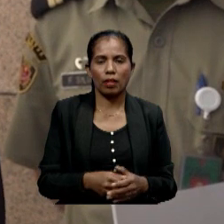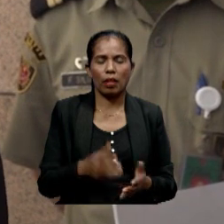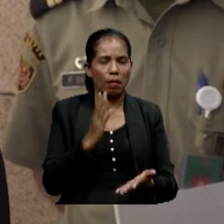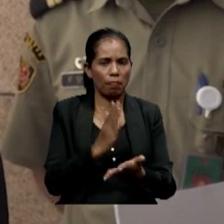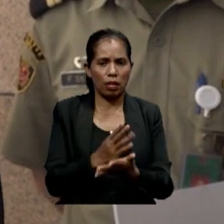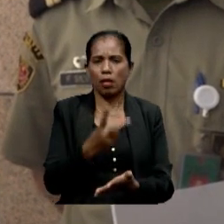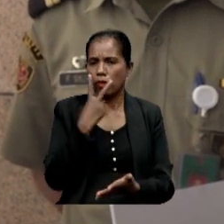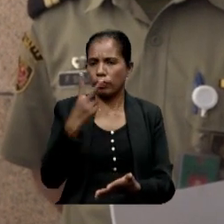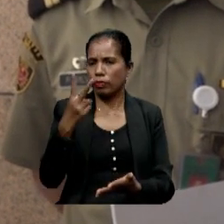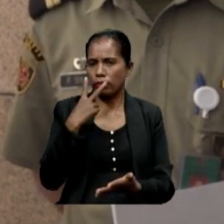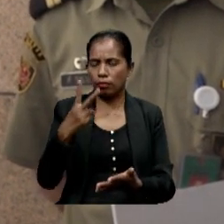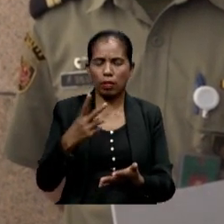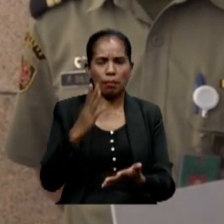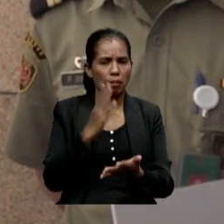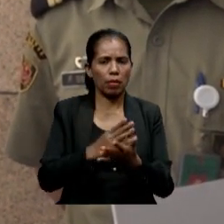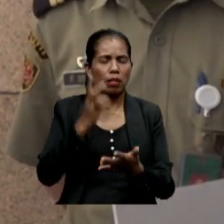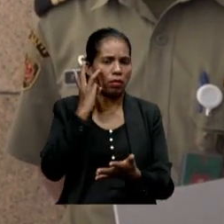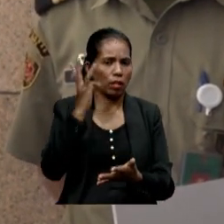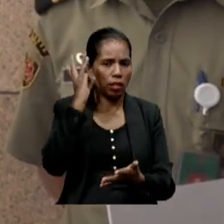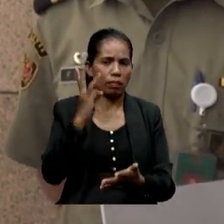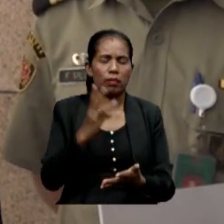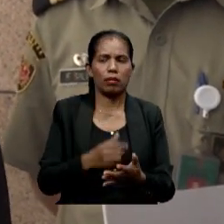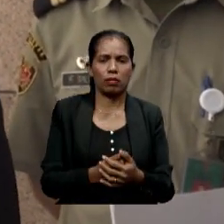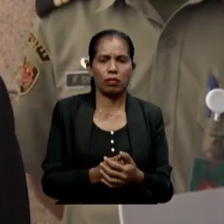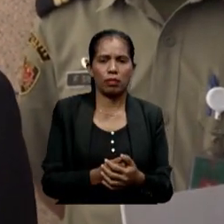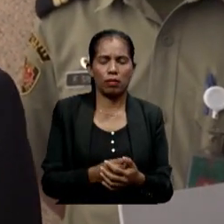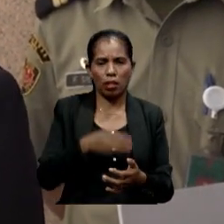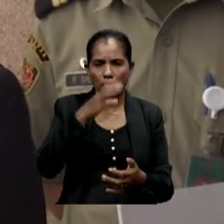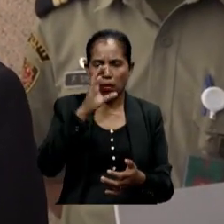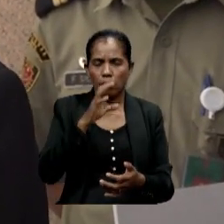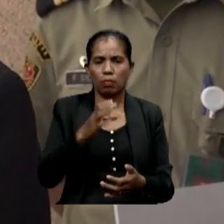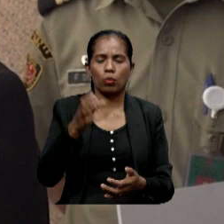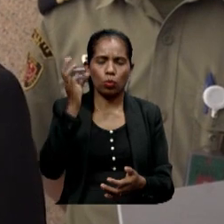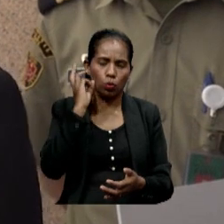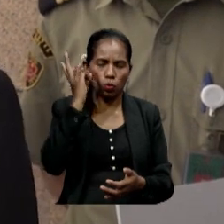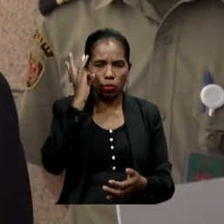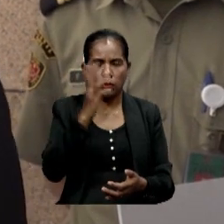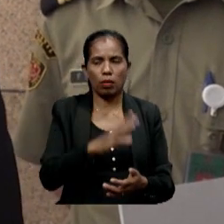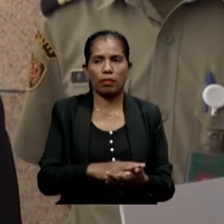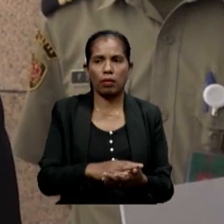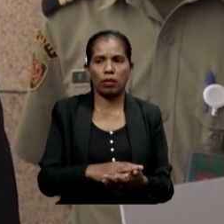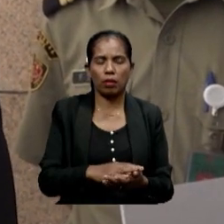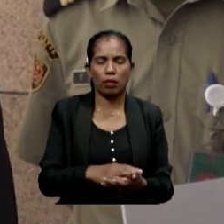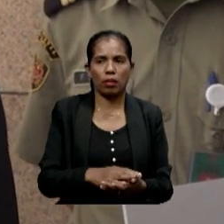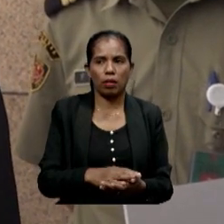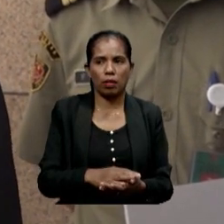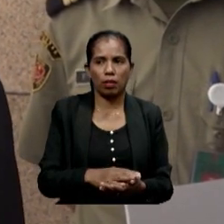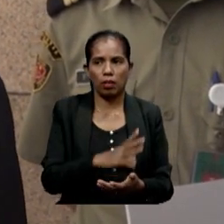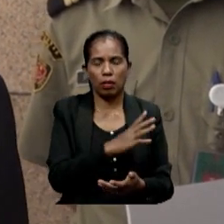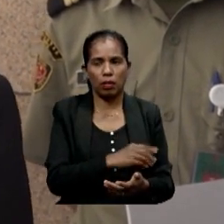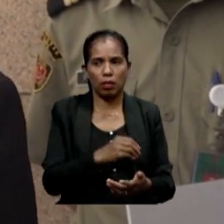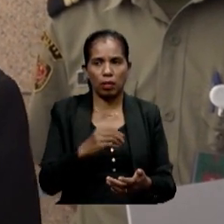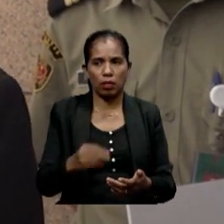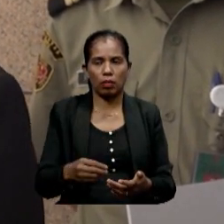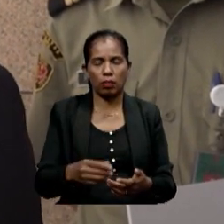diminuir fuma, para remo, diminuir remo, e balio, grave, lima, extremo, torre,